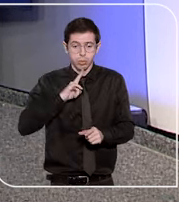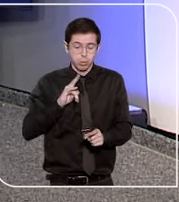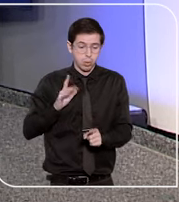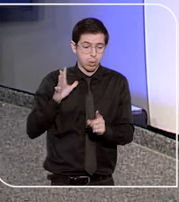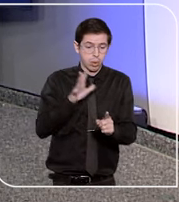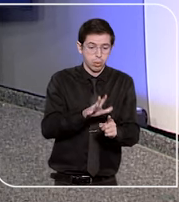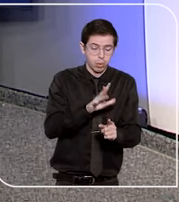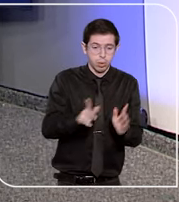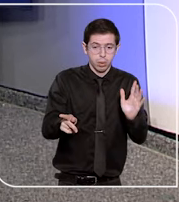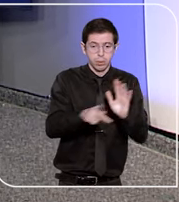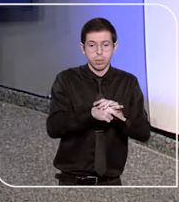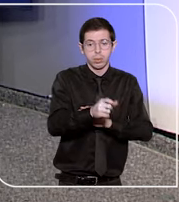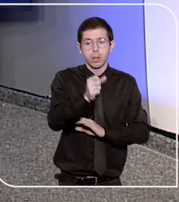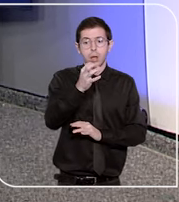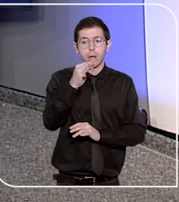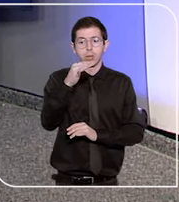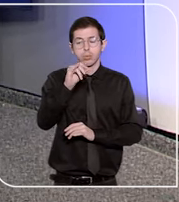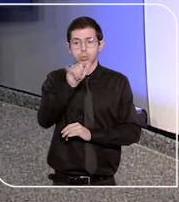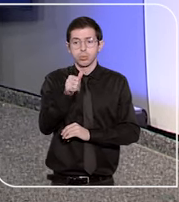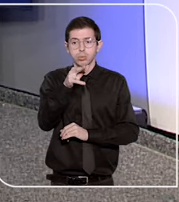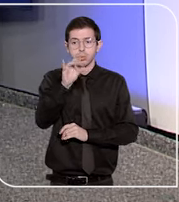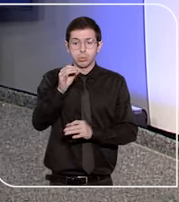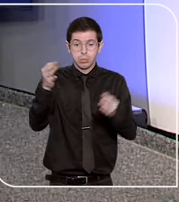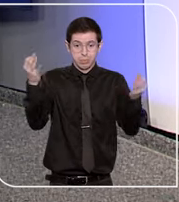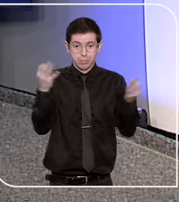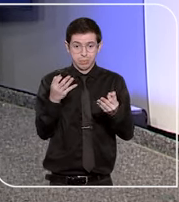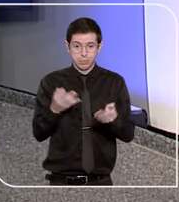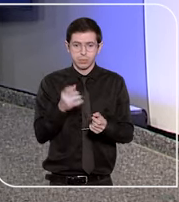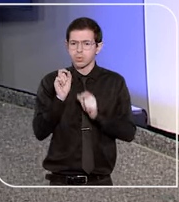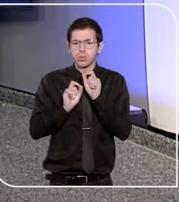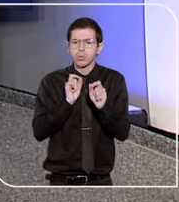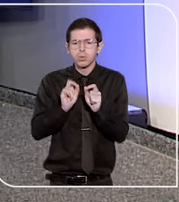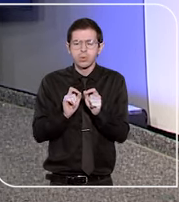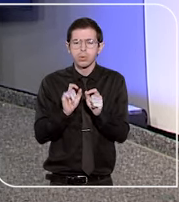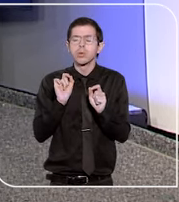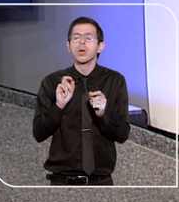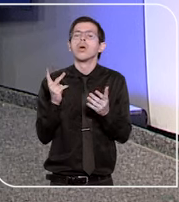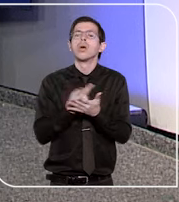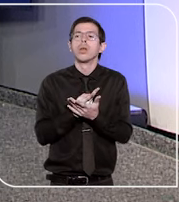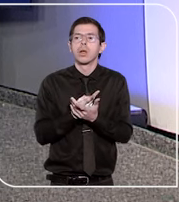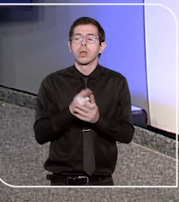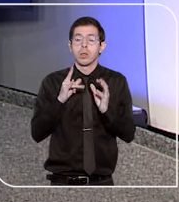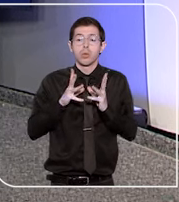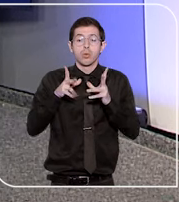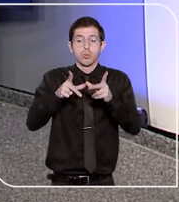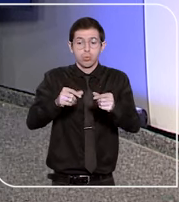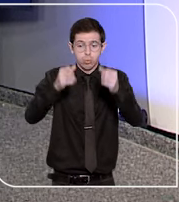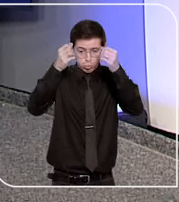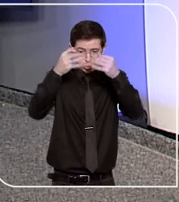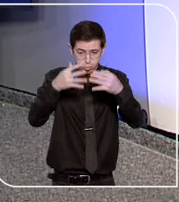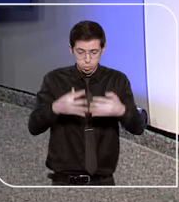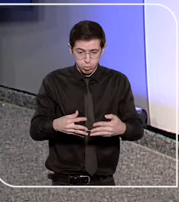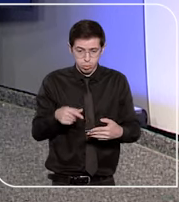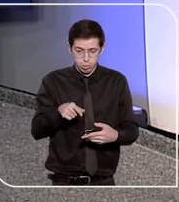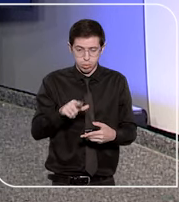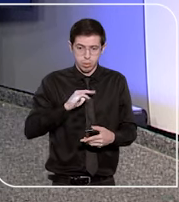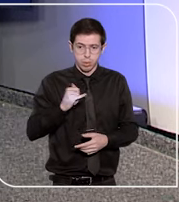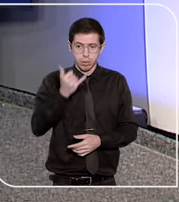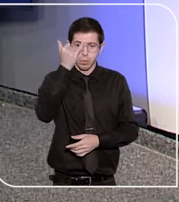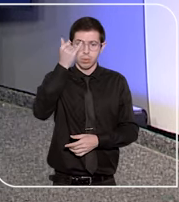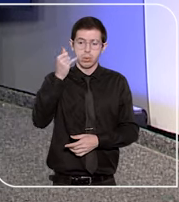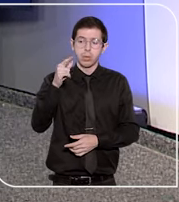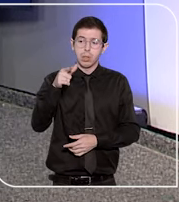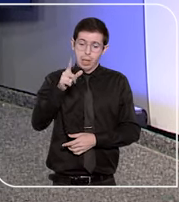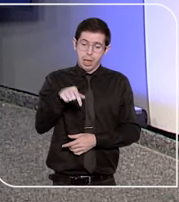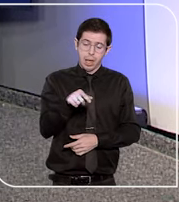jurídico, chamado ato jurídico perfeito. Isso tudo aí, né, esse desrespeito a esses princípios revelam